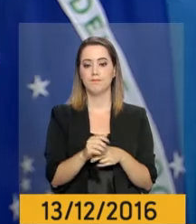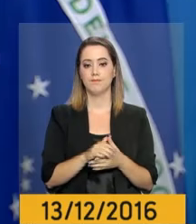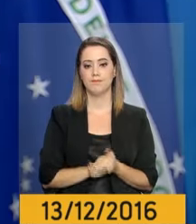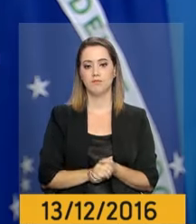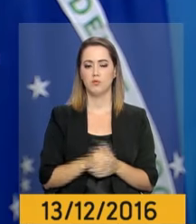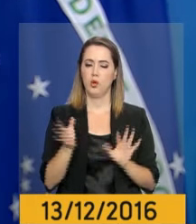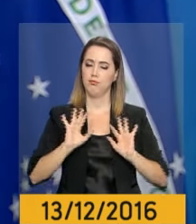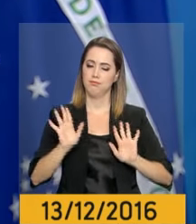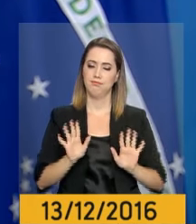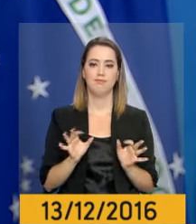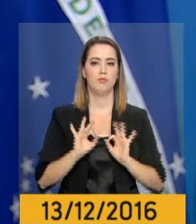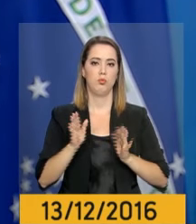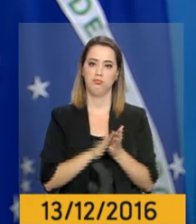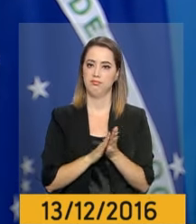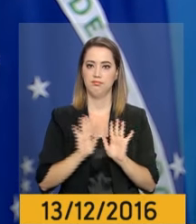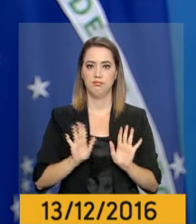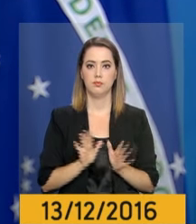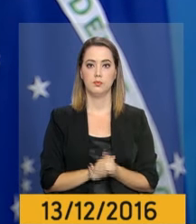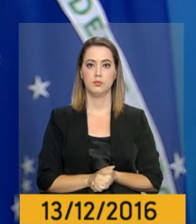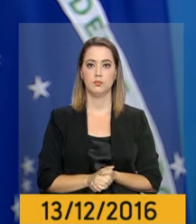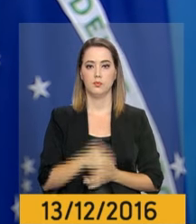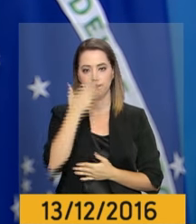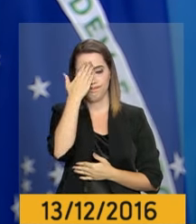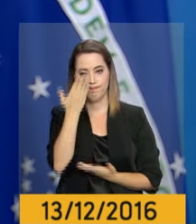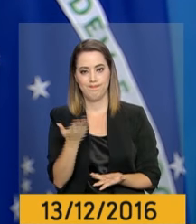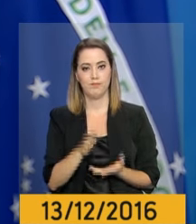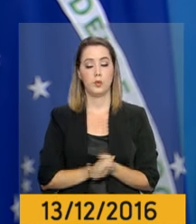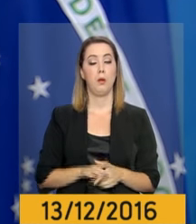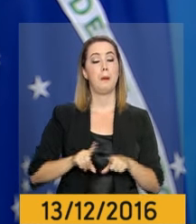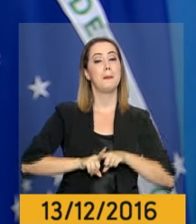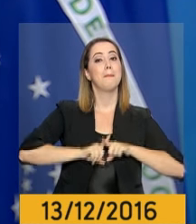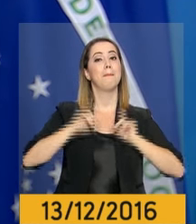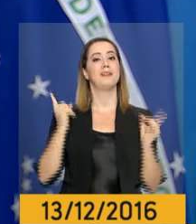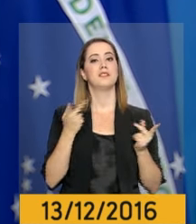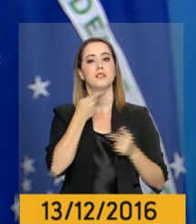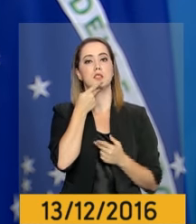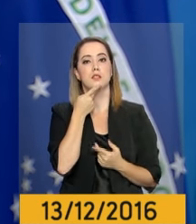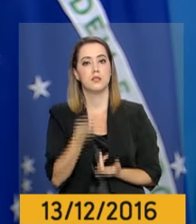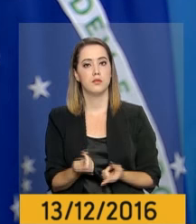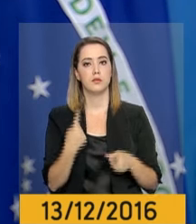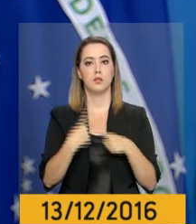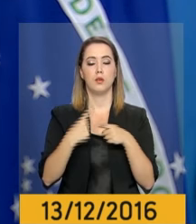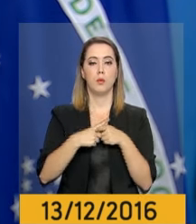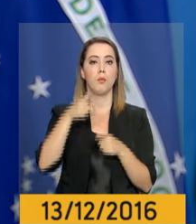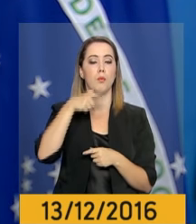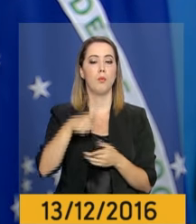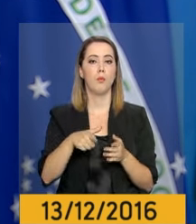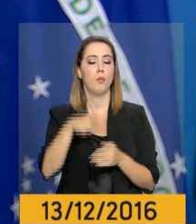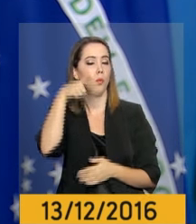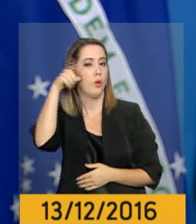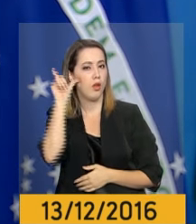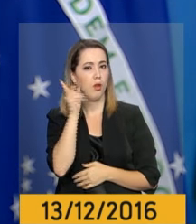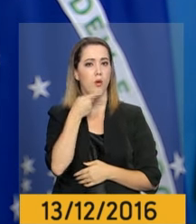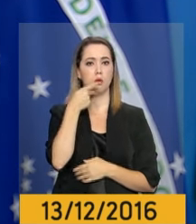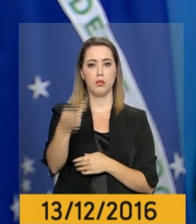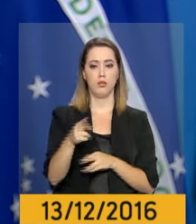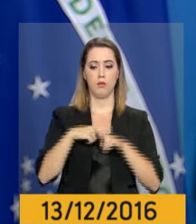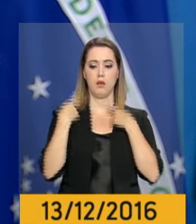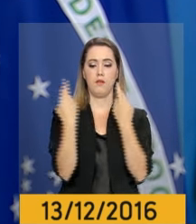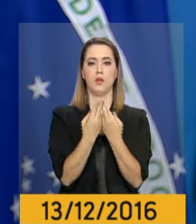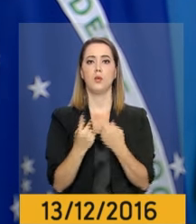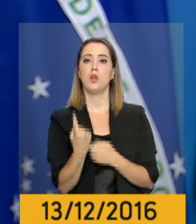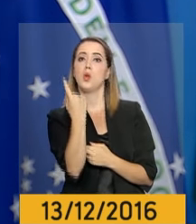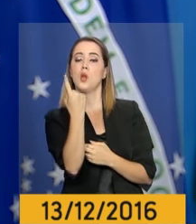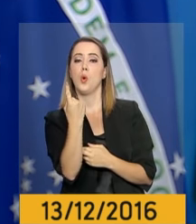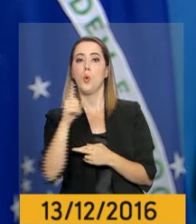nem era preciso, viu? Muito obrigado. Mas eu digo isso porque ainda ontem eu dizia numa reunião de mais de